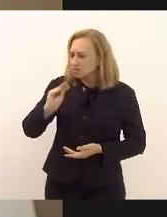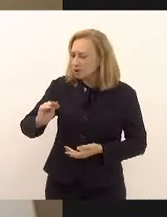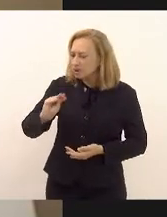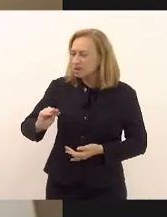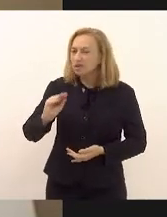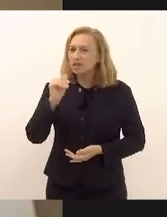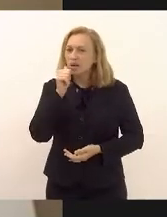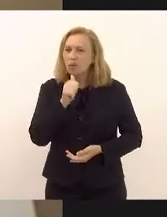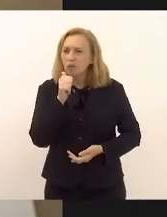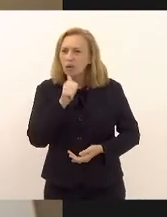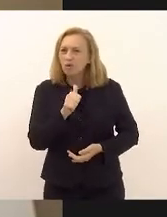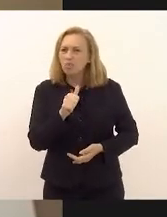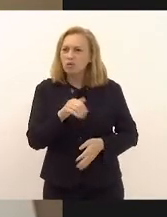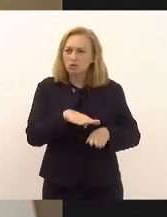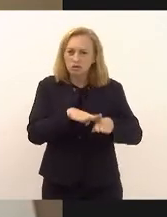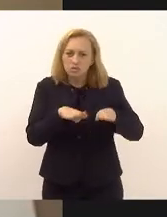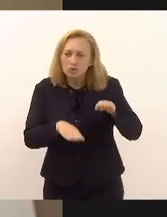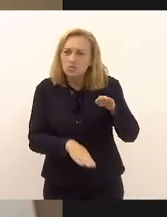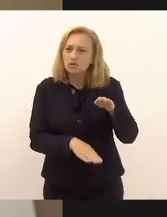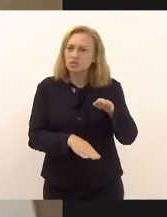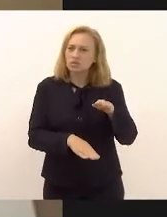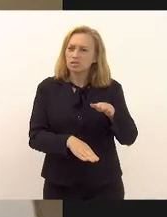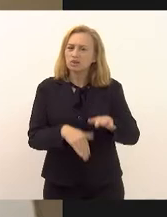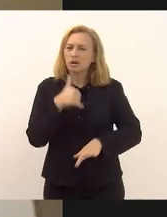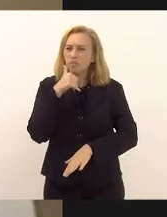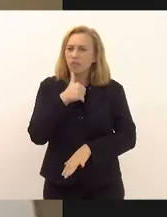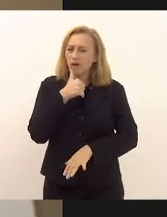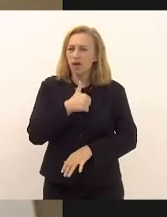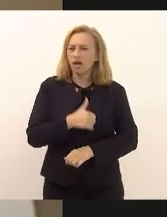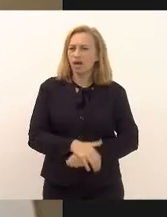de diminuição dessa mulher,